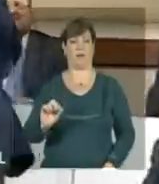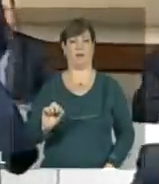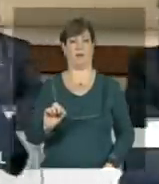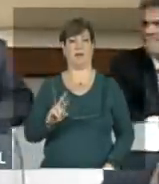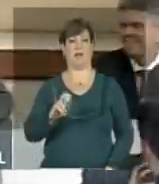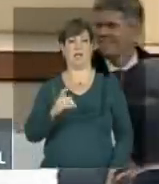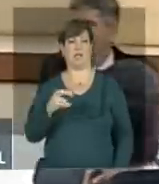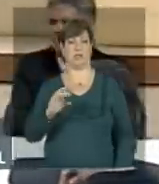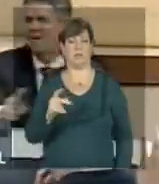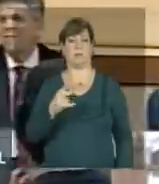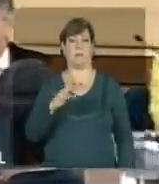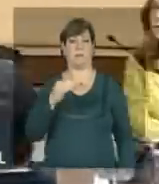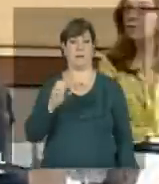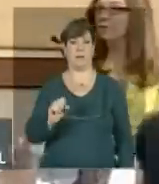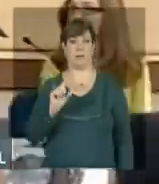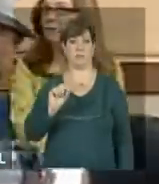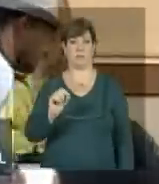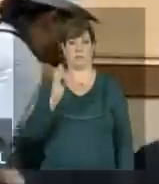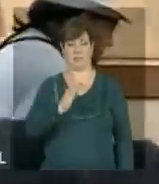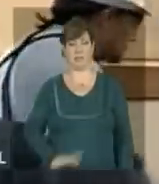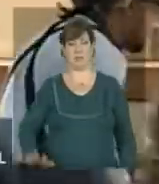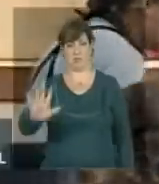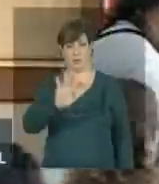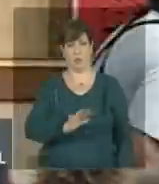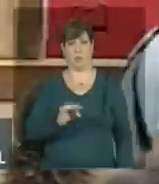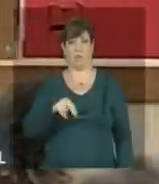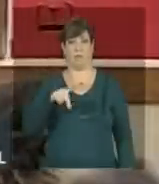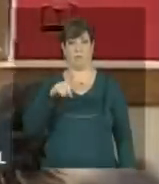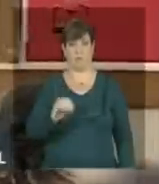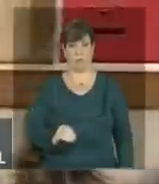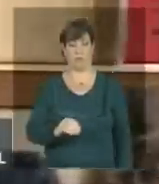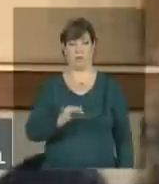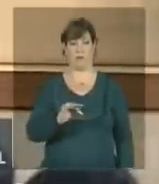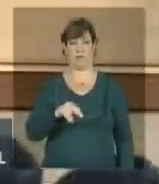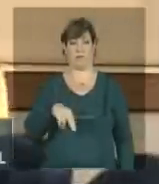Preços Nacional do Fundo Nacional de Desenvolvimento da Educação.